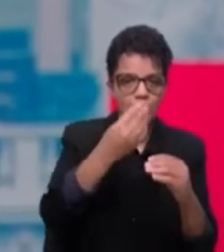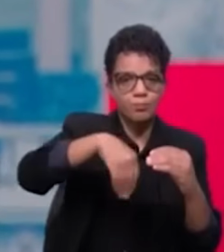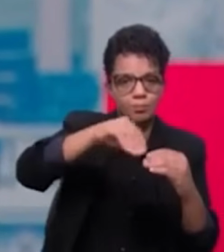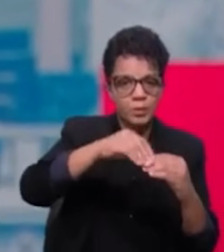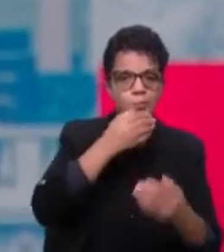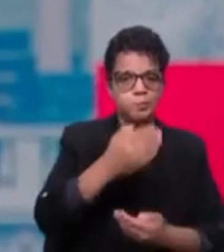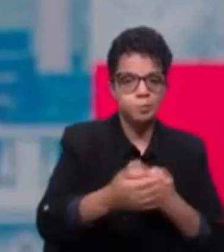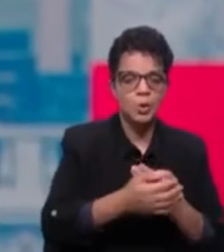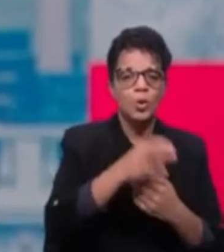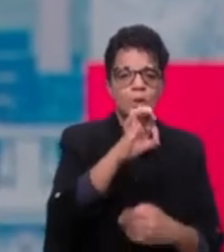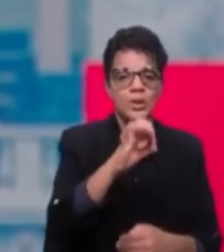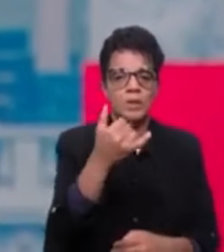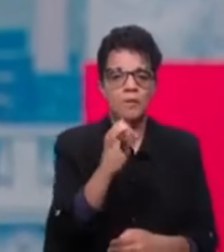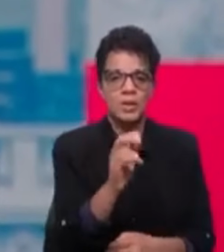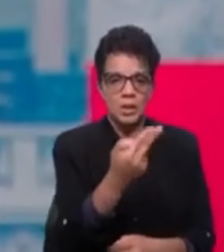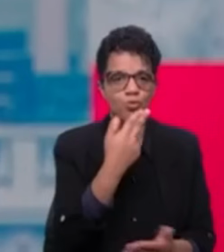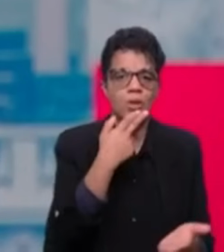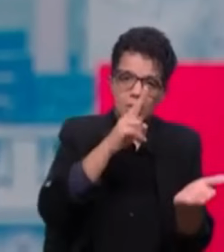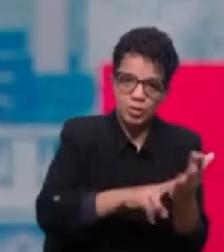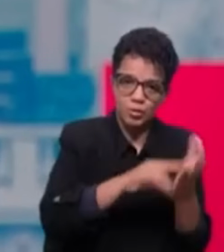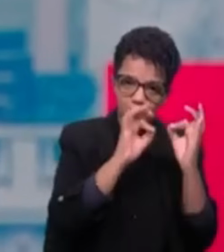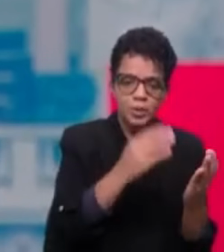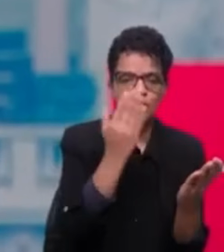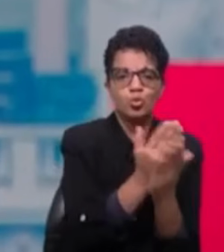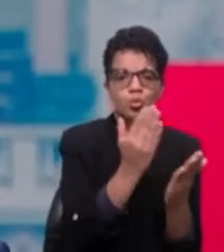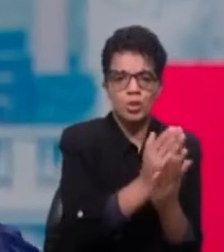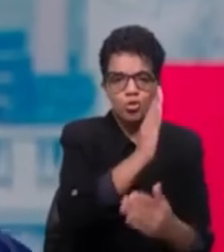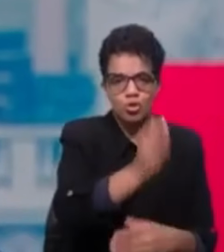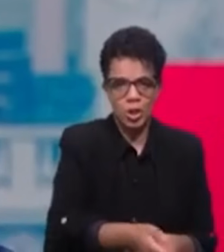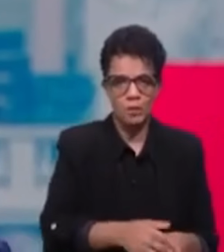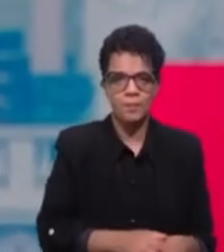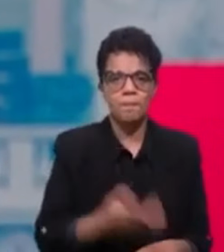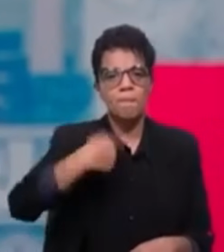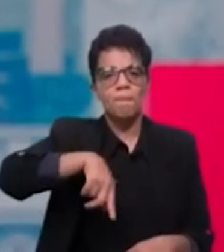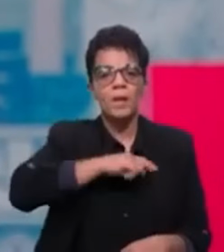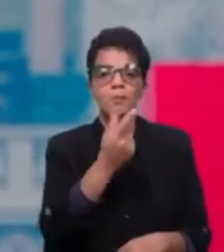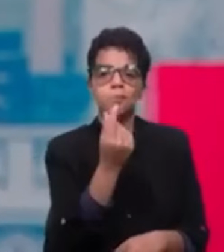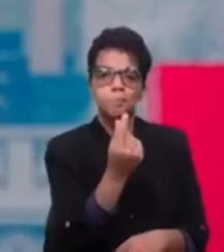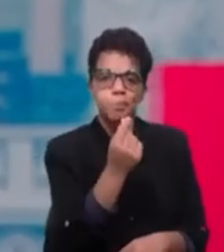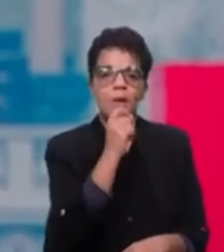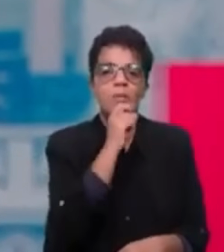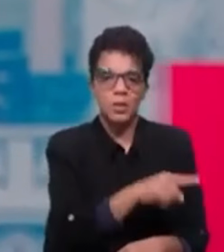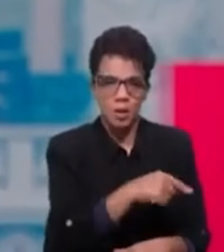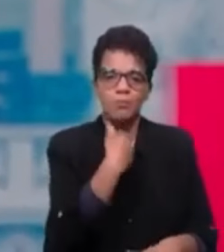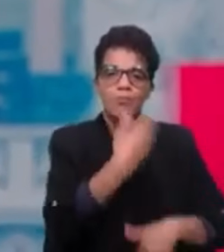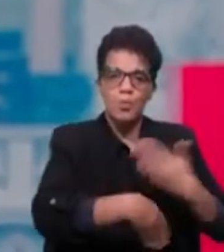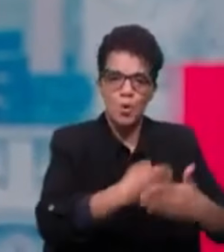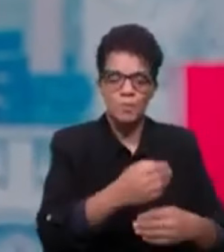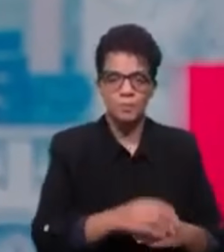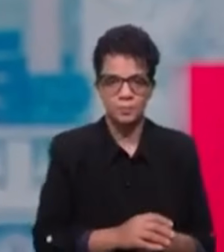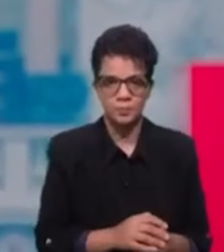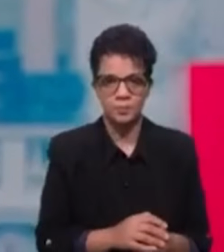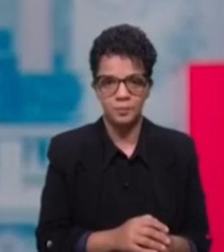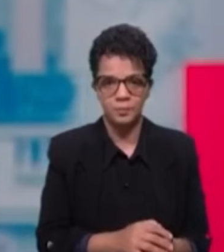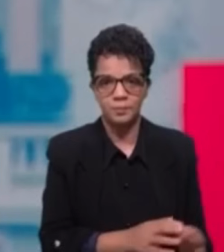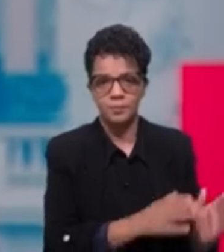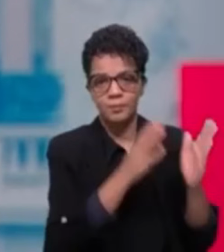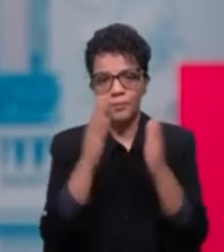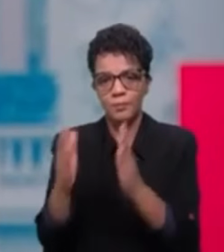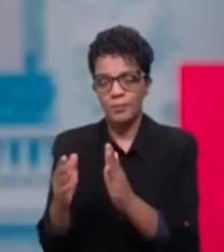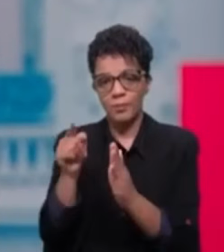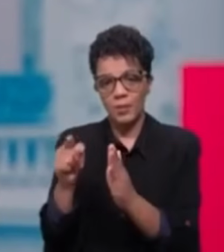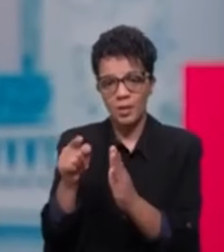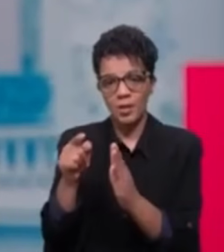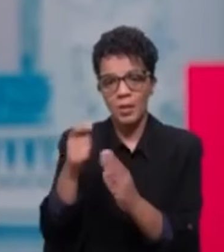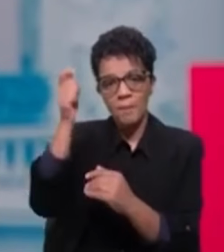820 € é realista está estudado e temos meios financeiros para promover isso equivaler